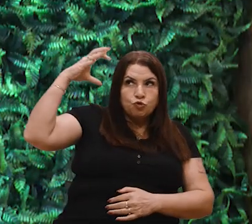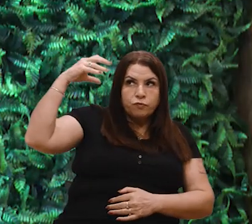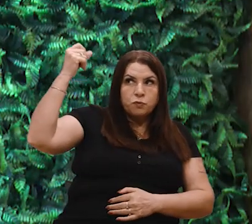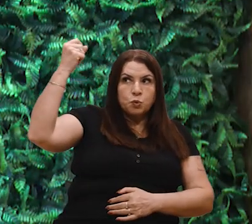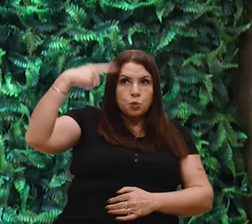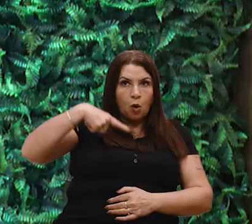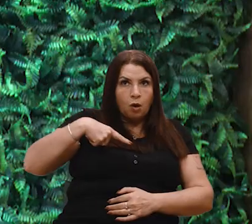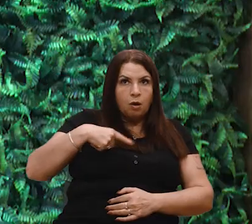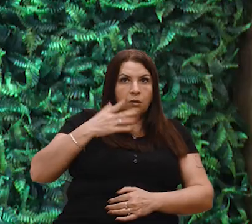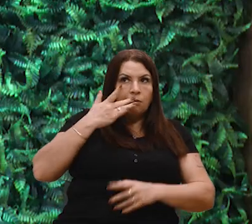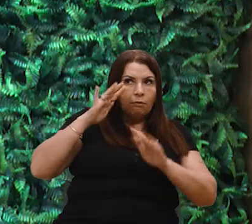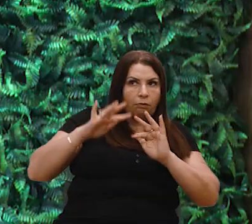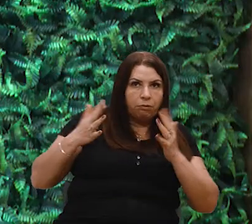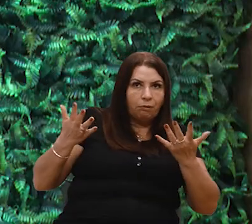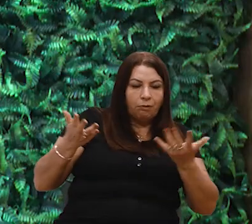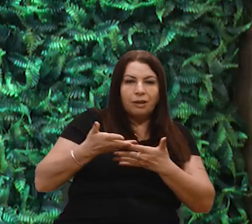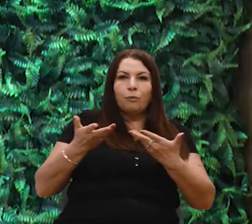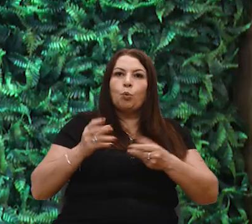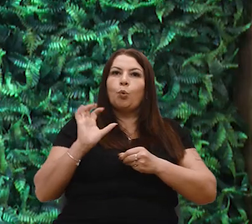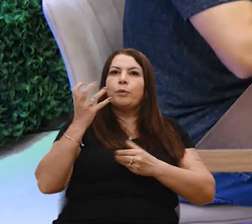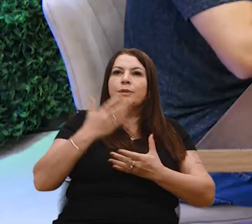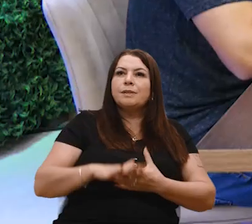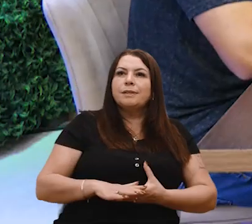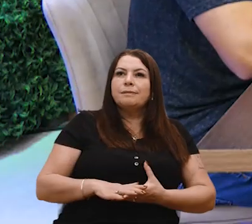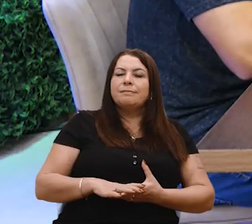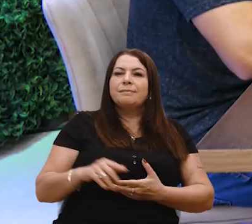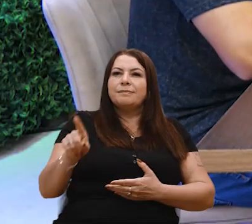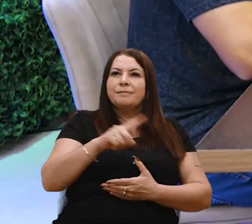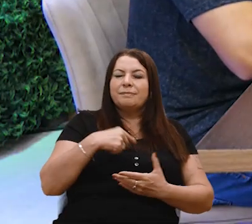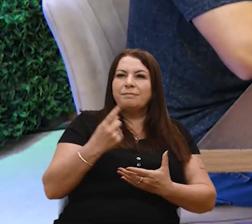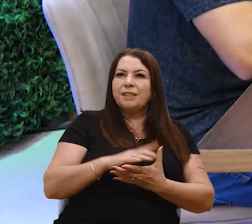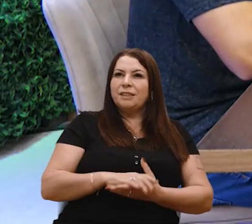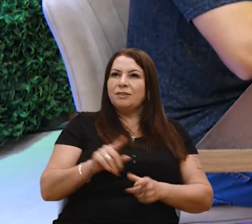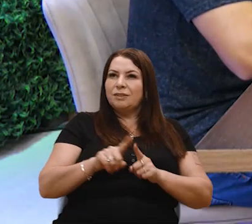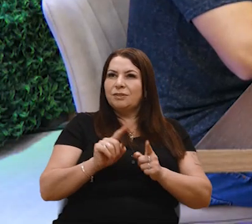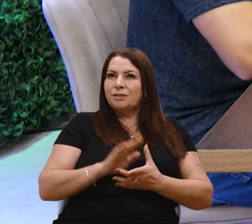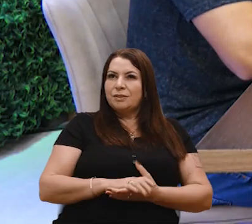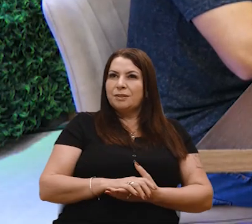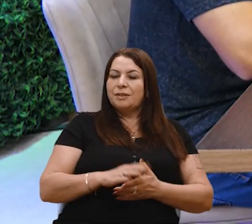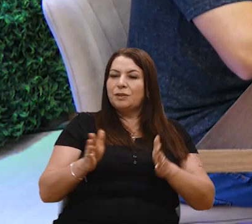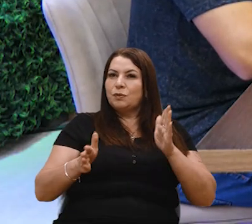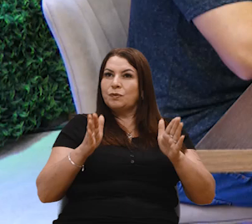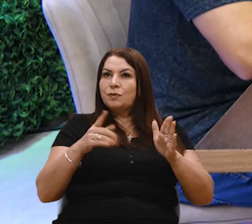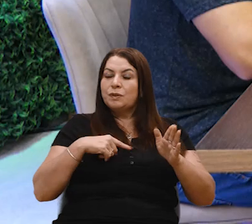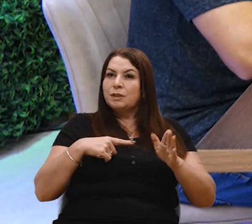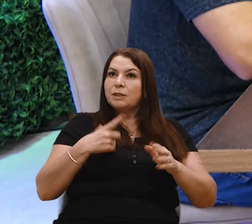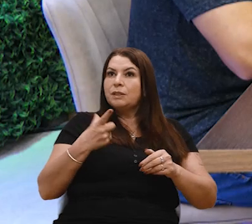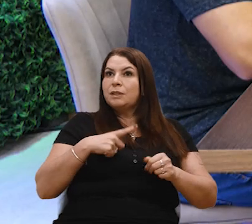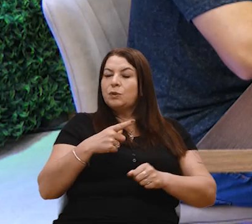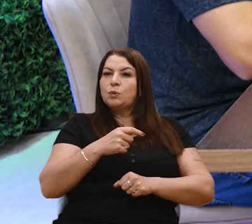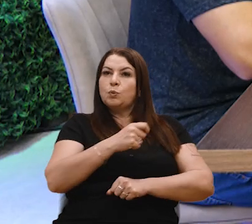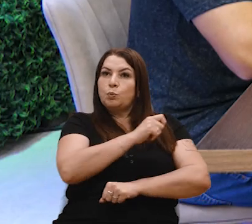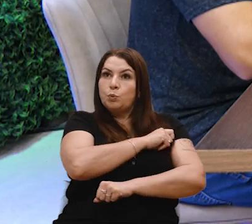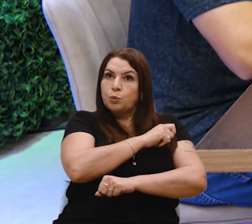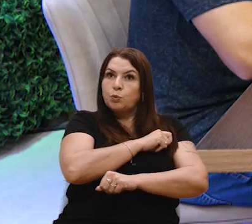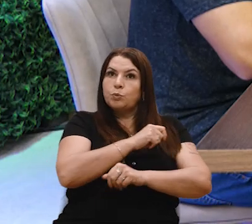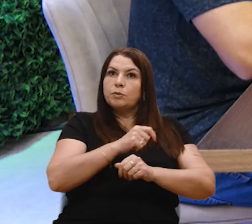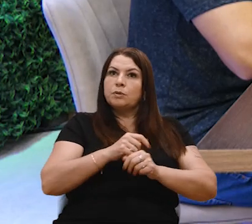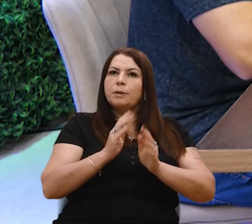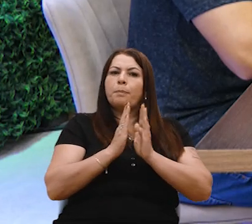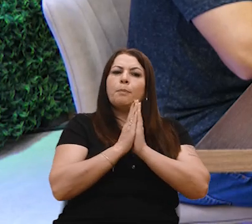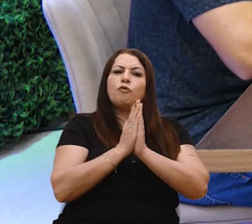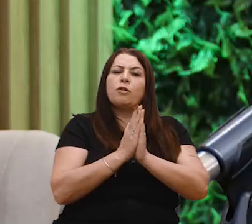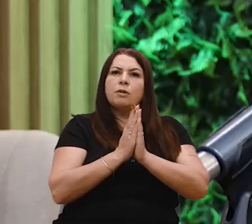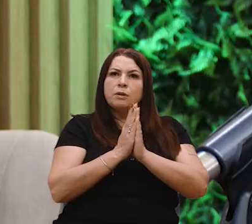Sobre chuva, sol, neve, o que tiver. E o que acontece? Eu tô numa fase que eu tenho aquele aluno que eu